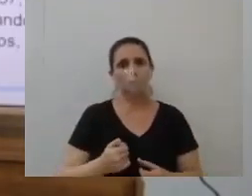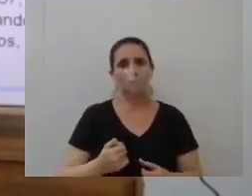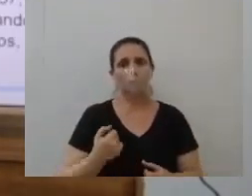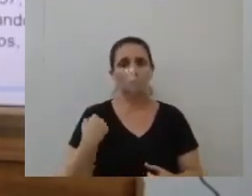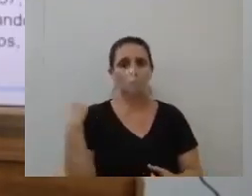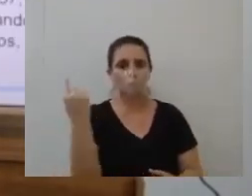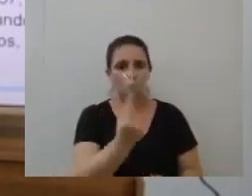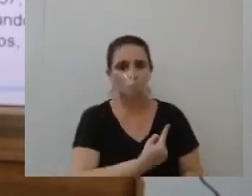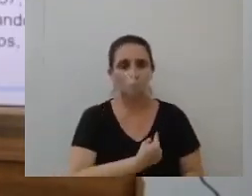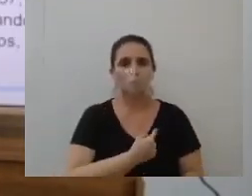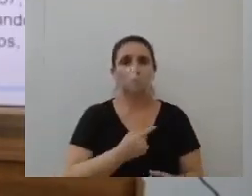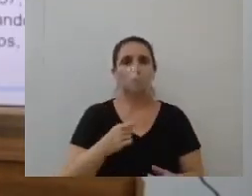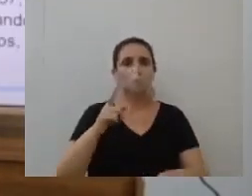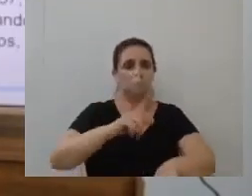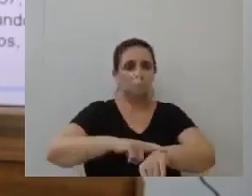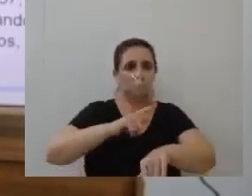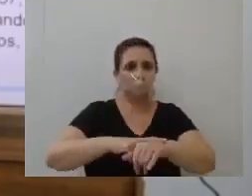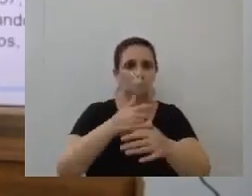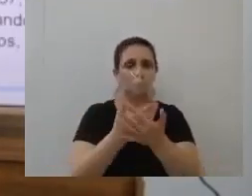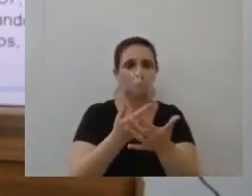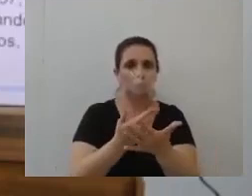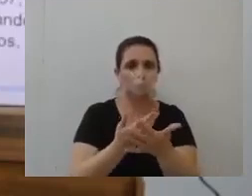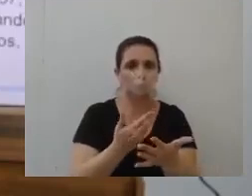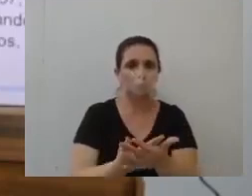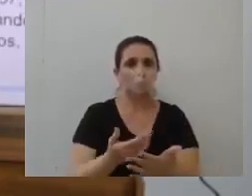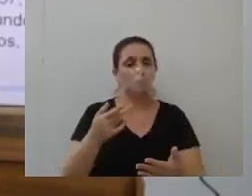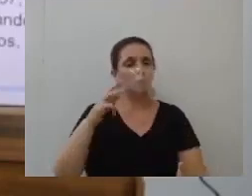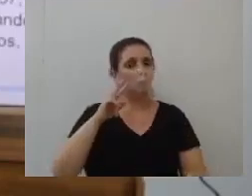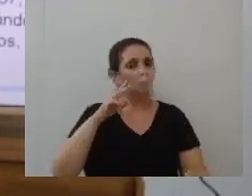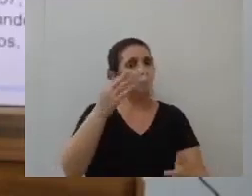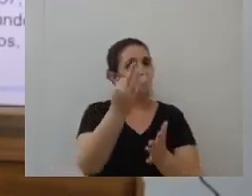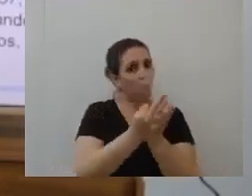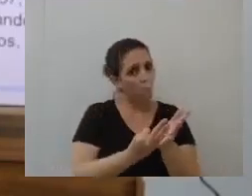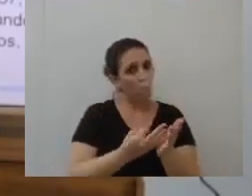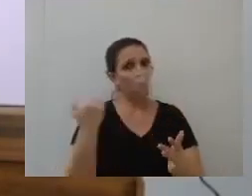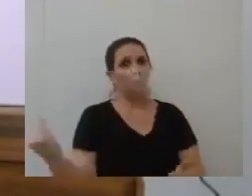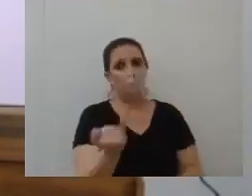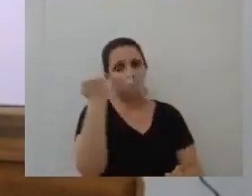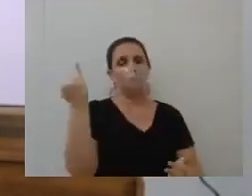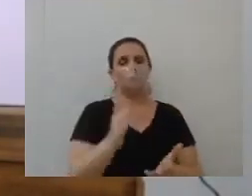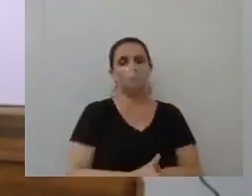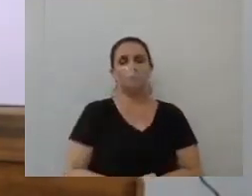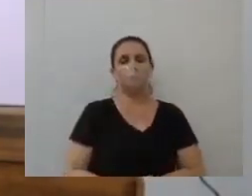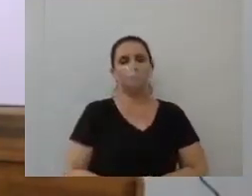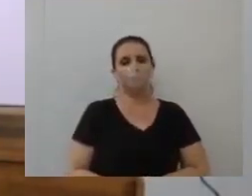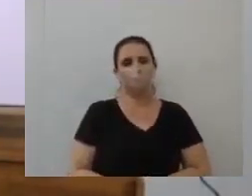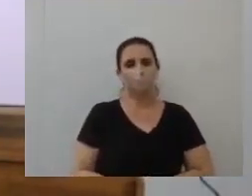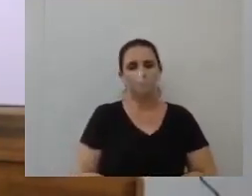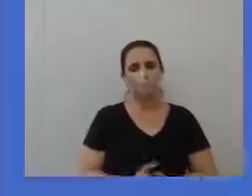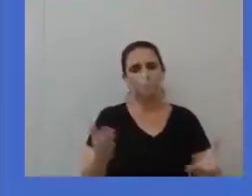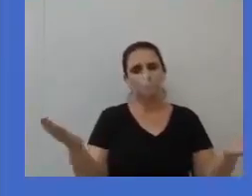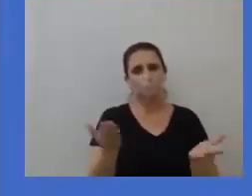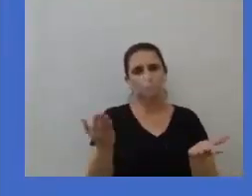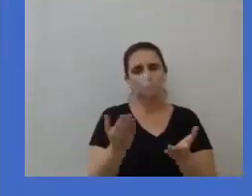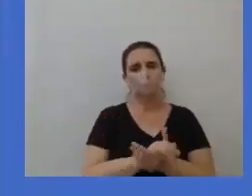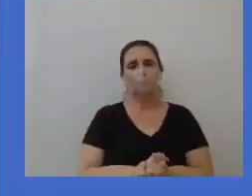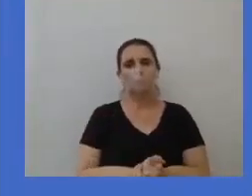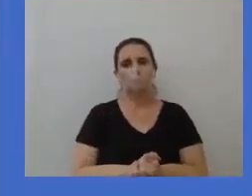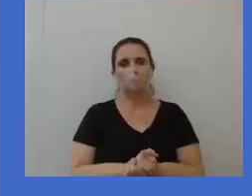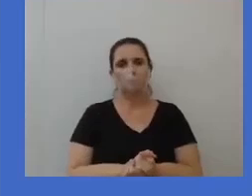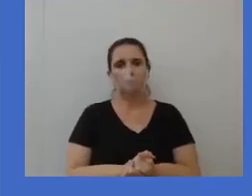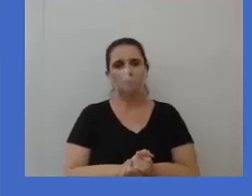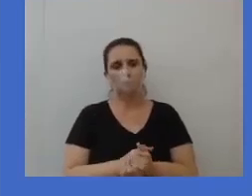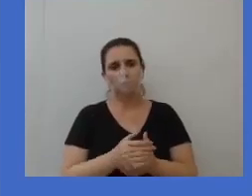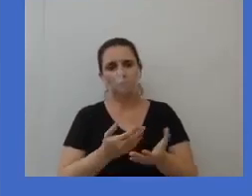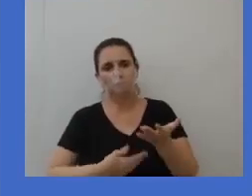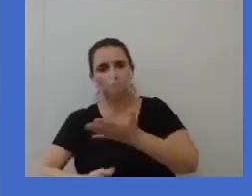nós devemos dedicar mais tempo a esse tipo de texto. Bem, agora tem a relação do verbal